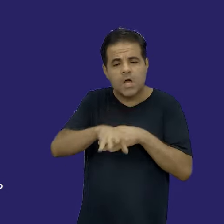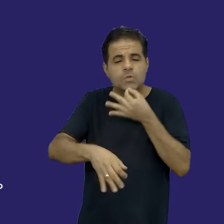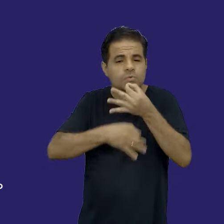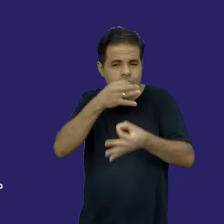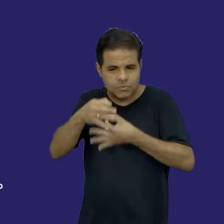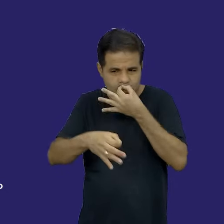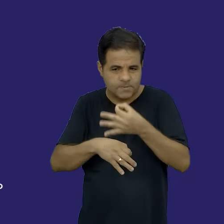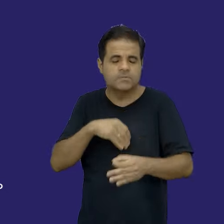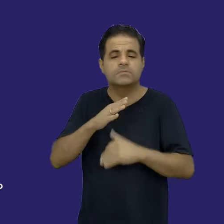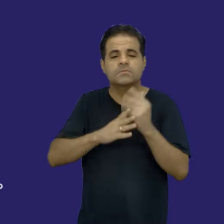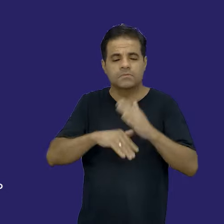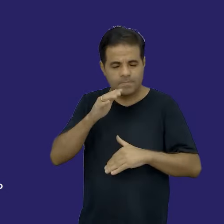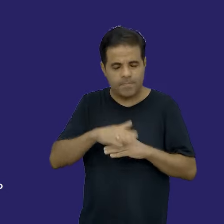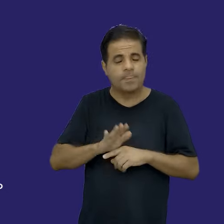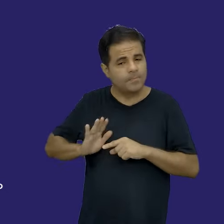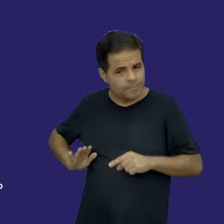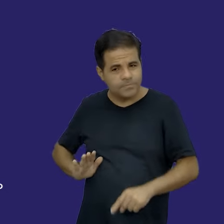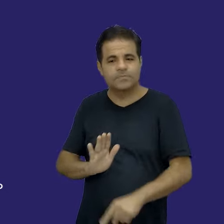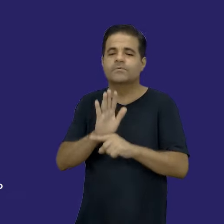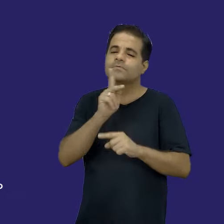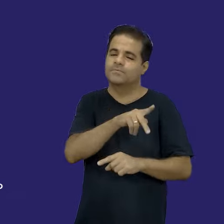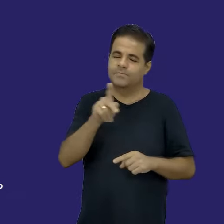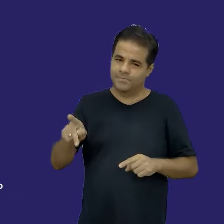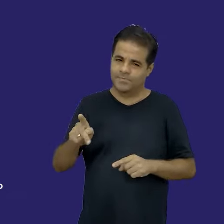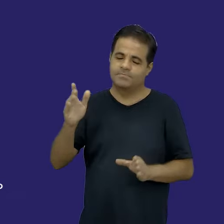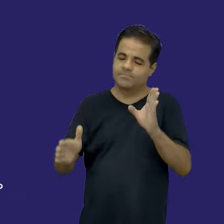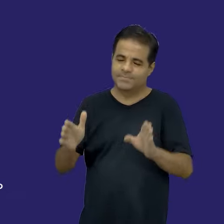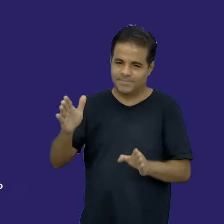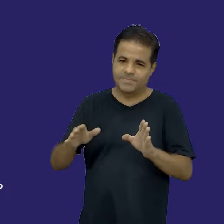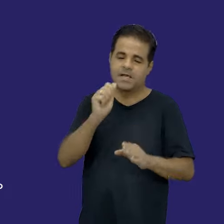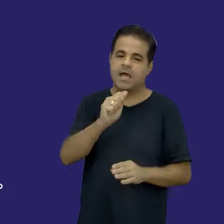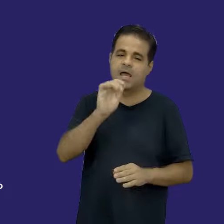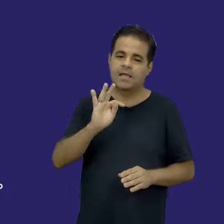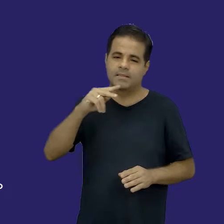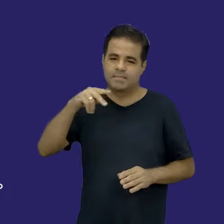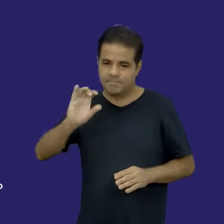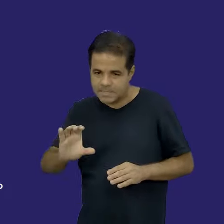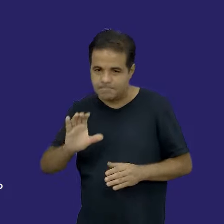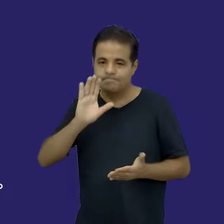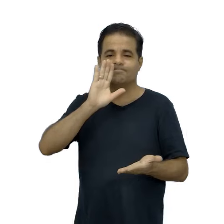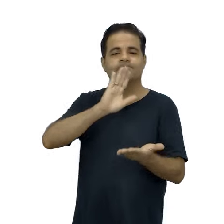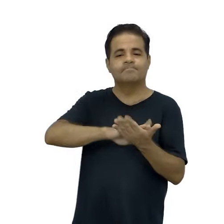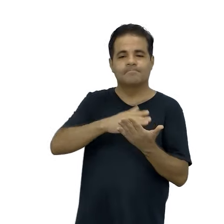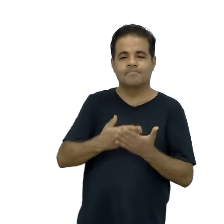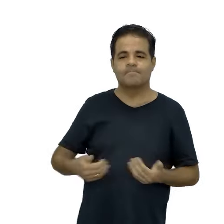sugestões das ações para auxiliar os professores durante a ATPC.